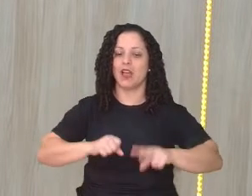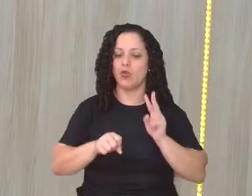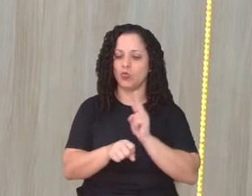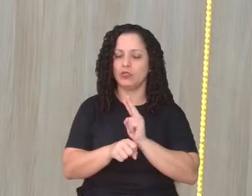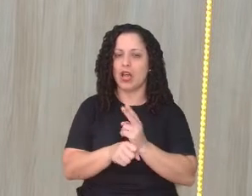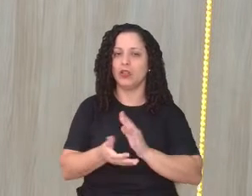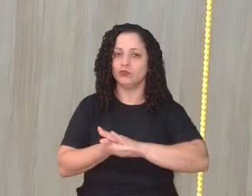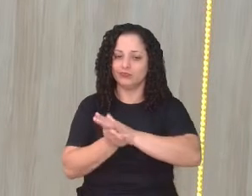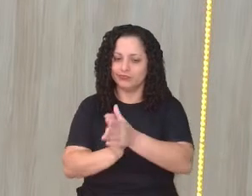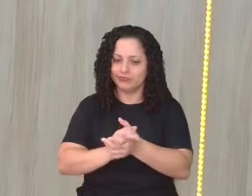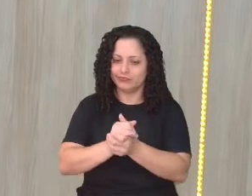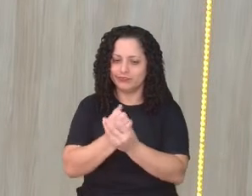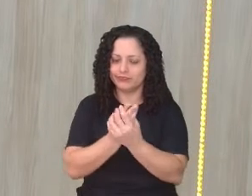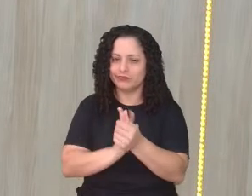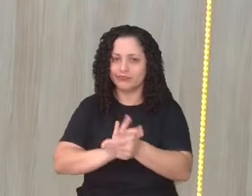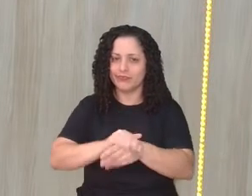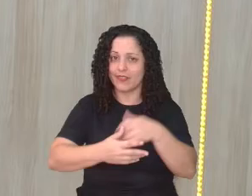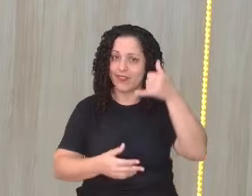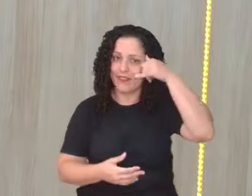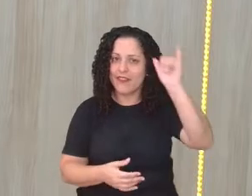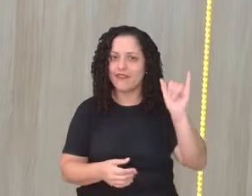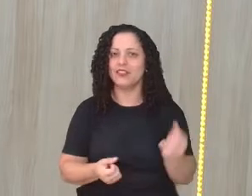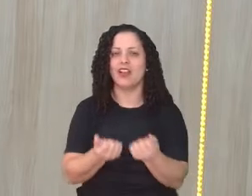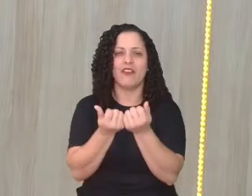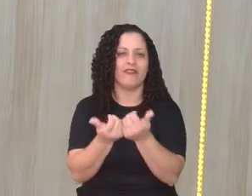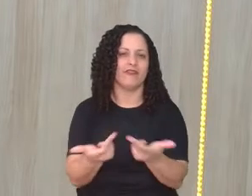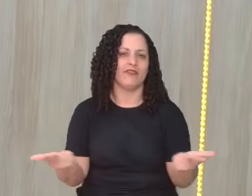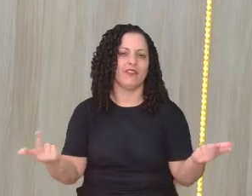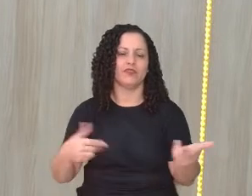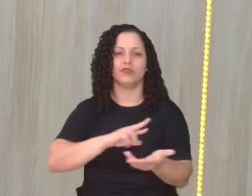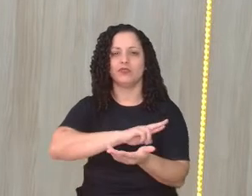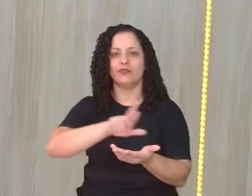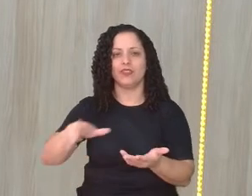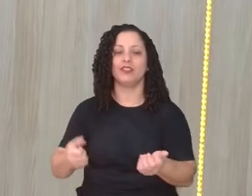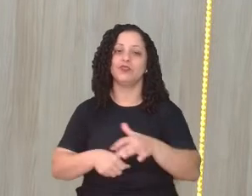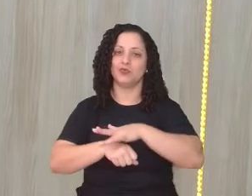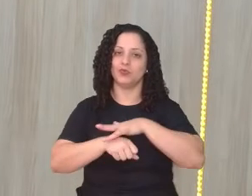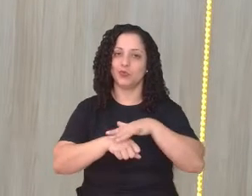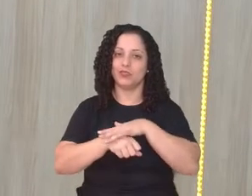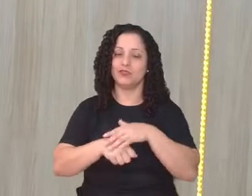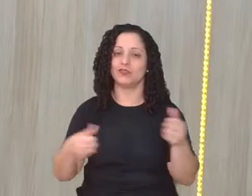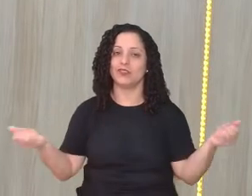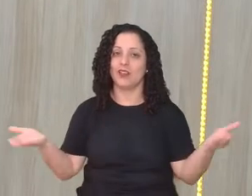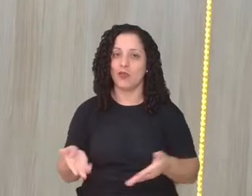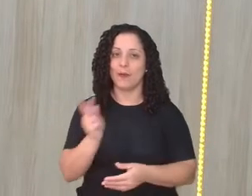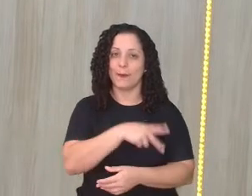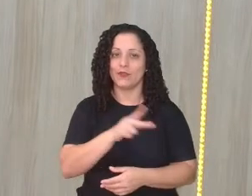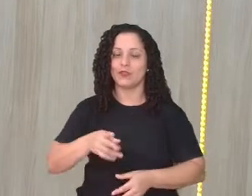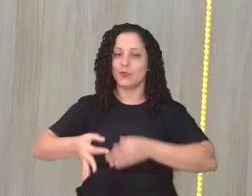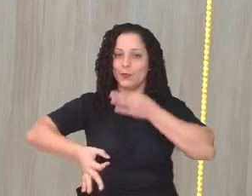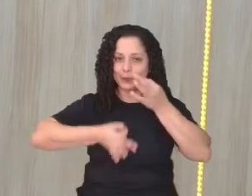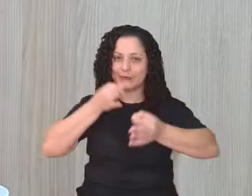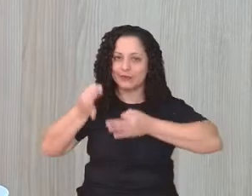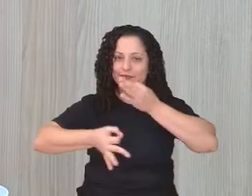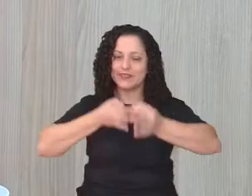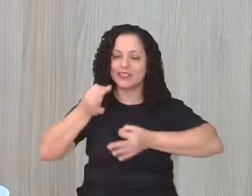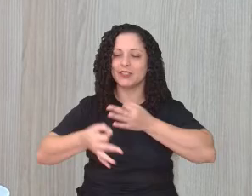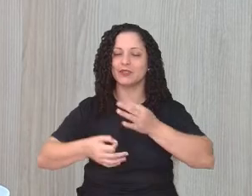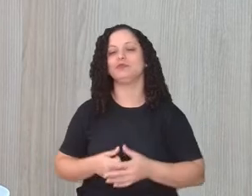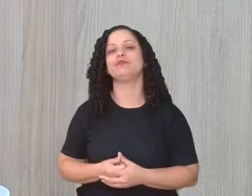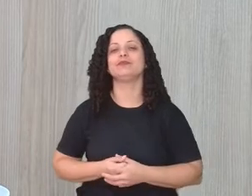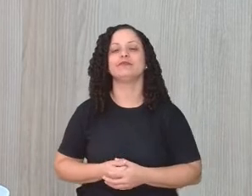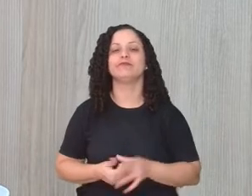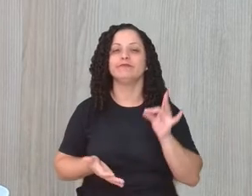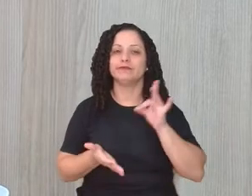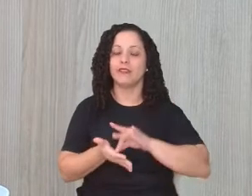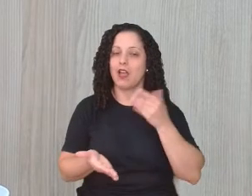lavar sempre as mãos, que vai evitar uma série de doenças. E aí, vou passar para a professora Isabel, para ela comentar alguma coisa. Pois é, professora Cláudia,